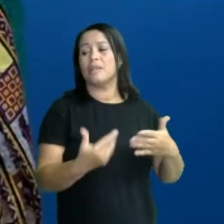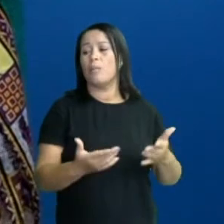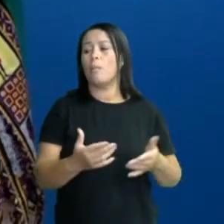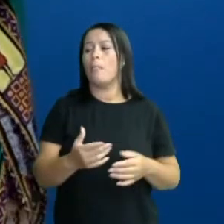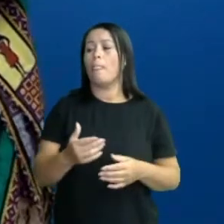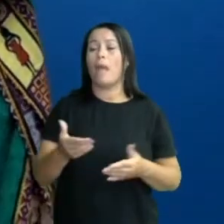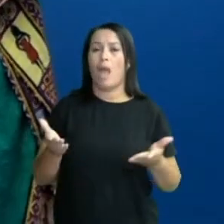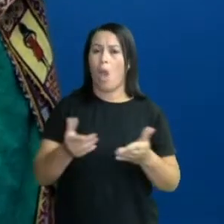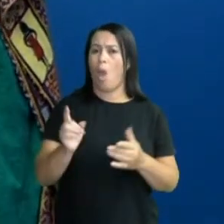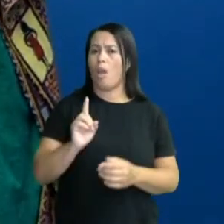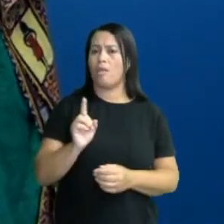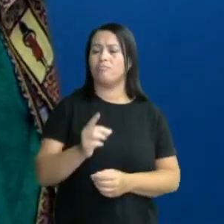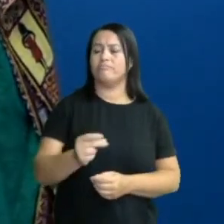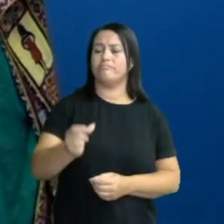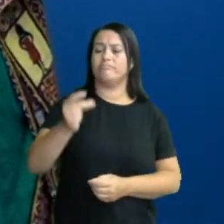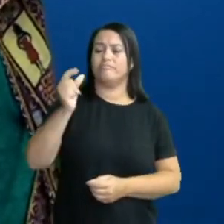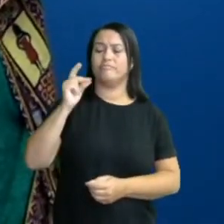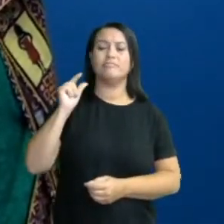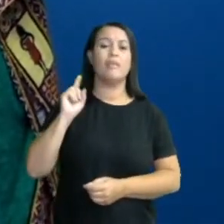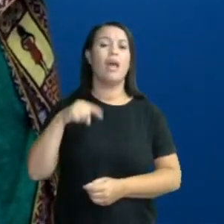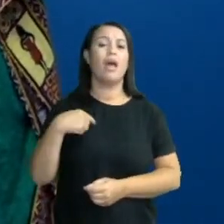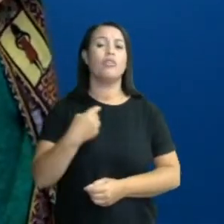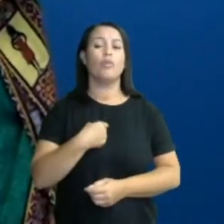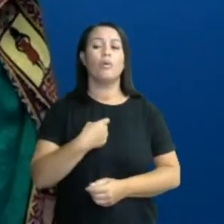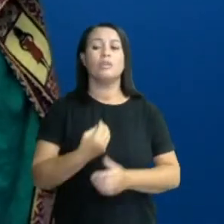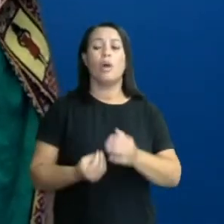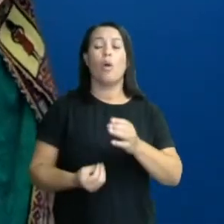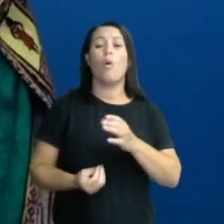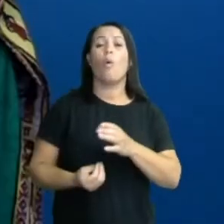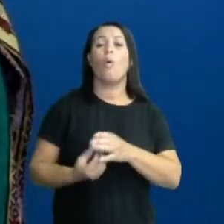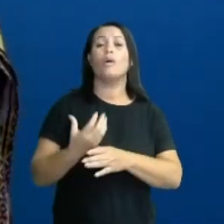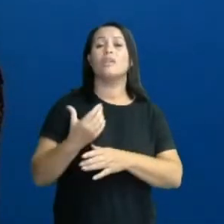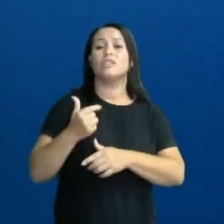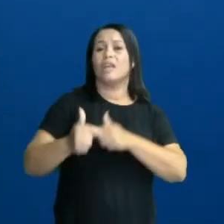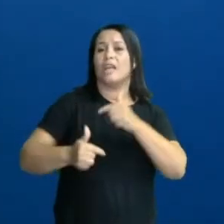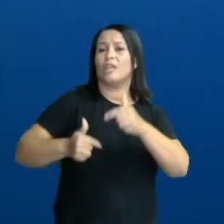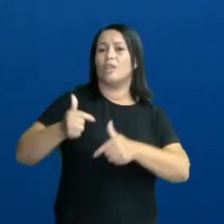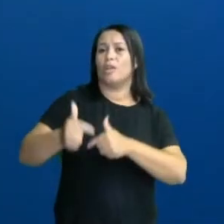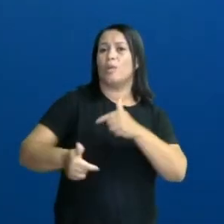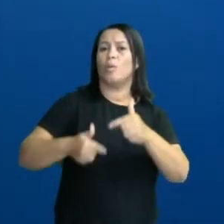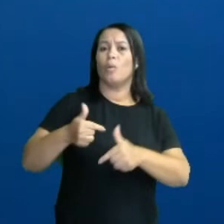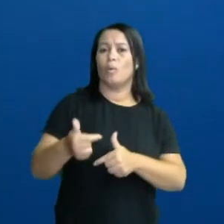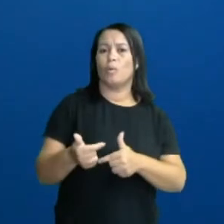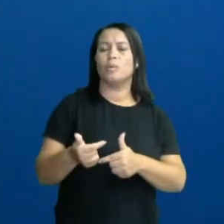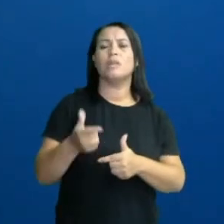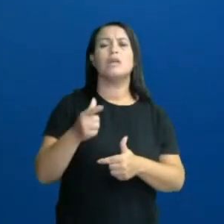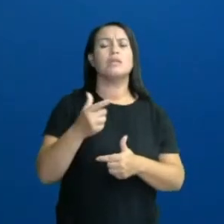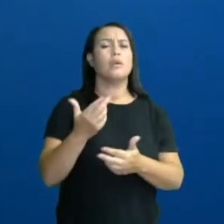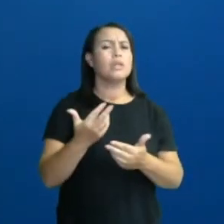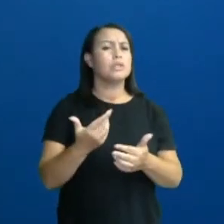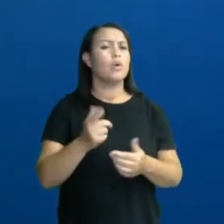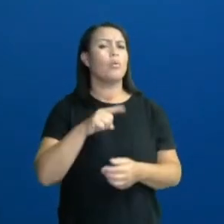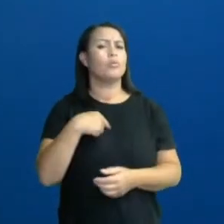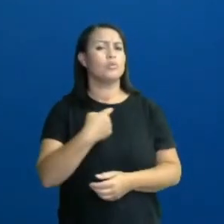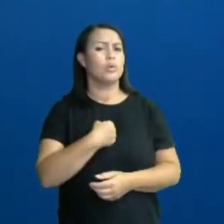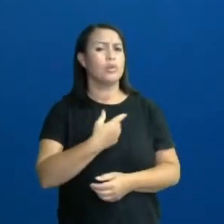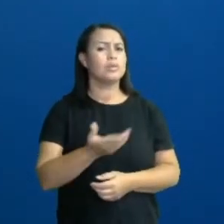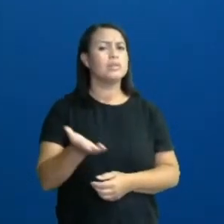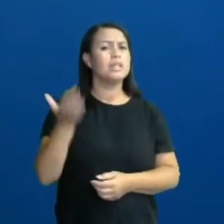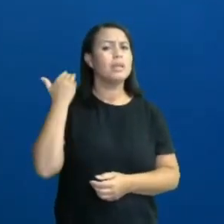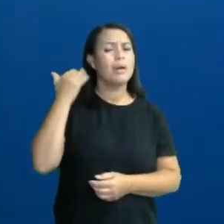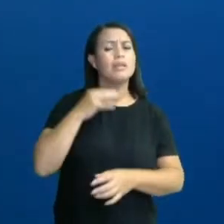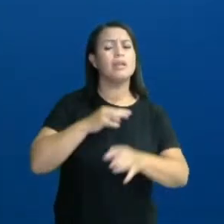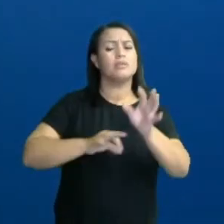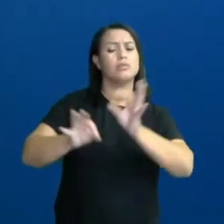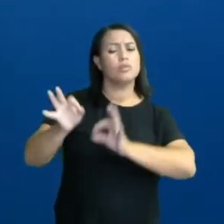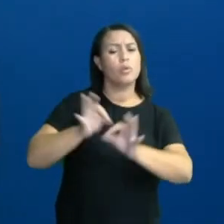Isso não é de agora, né? A nossa origem é de luta. Então, assim como os nossos antepassados se